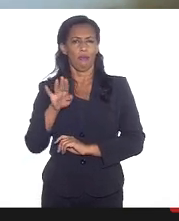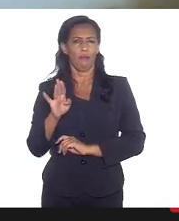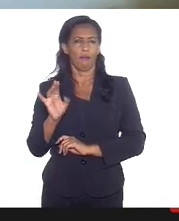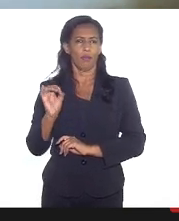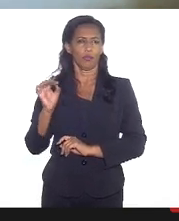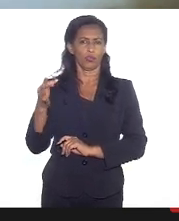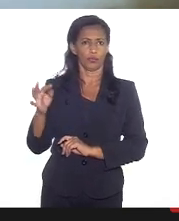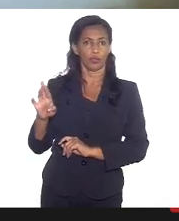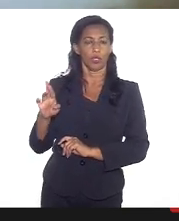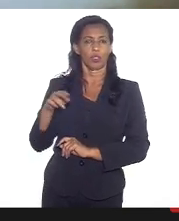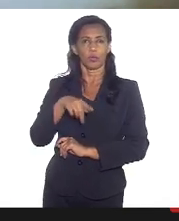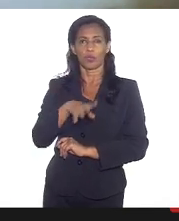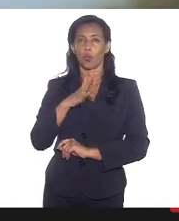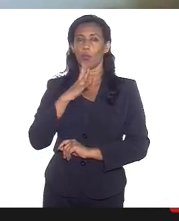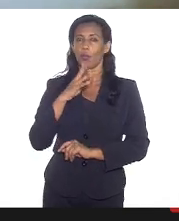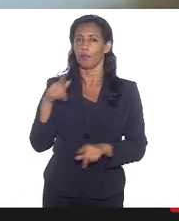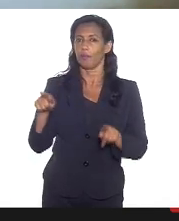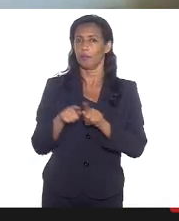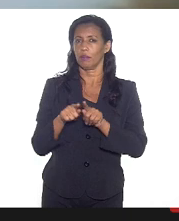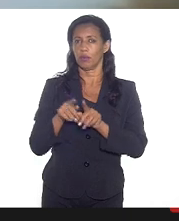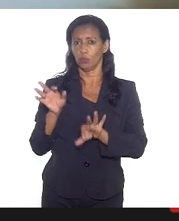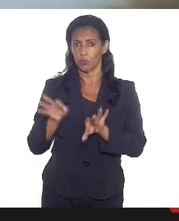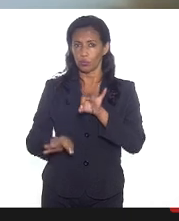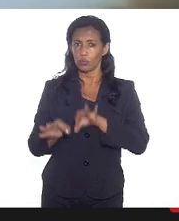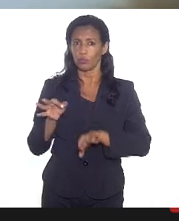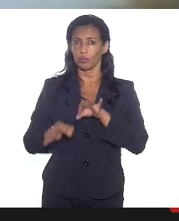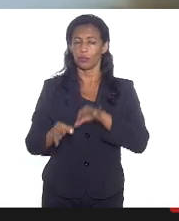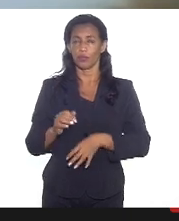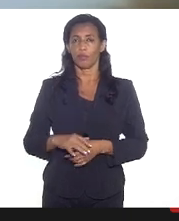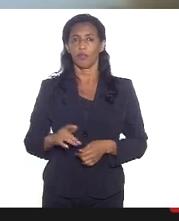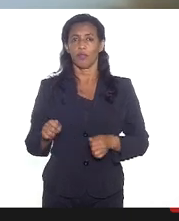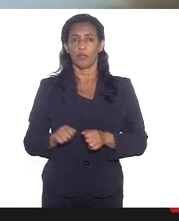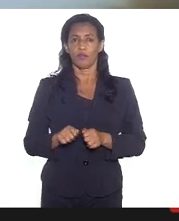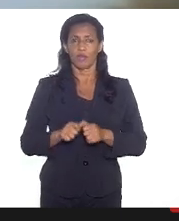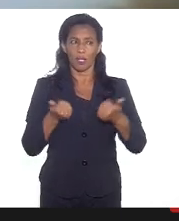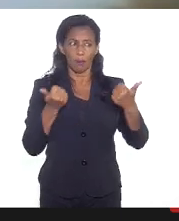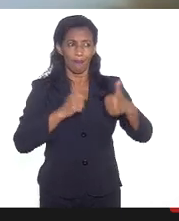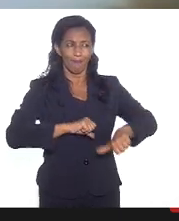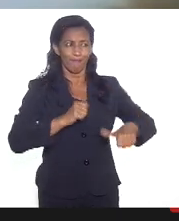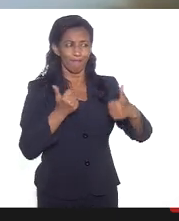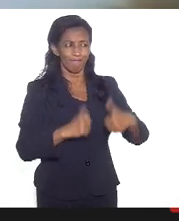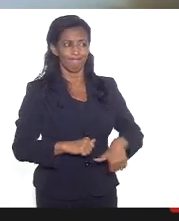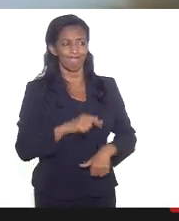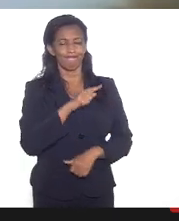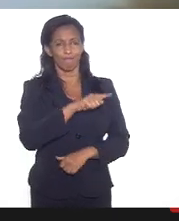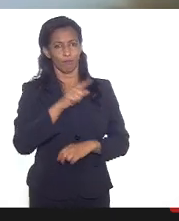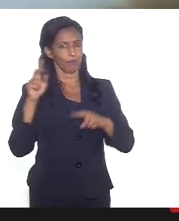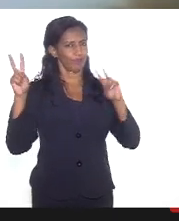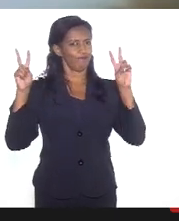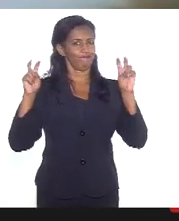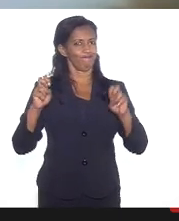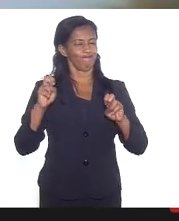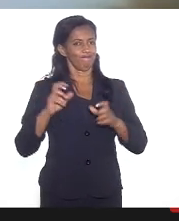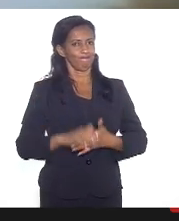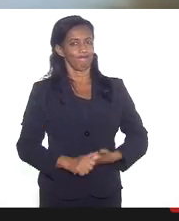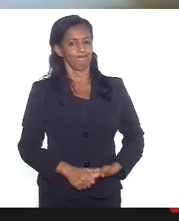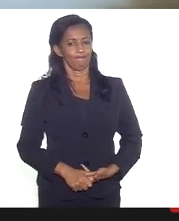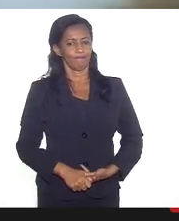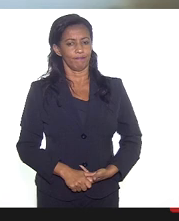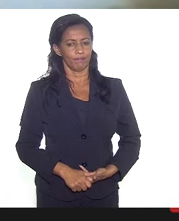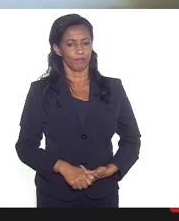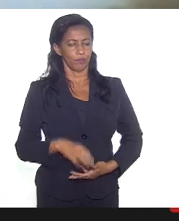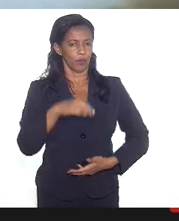com seu conhecimento também jurídico, fizesse uma análise sobre o ponto de vista